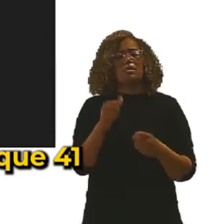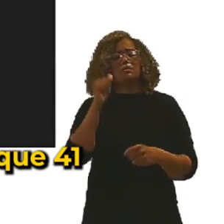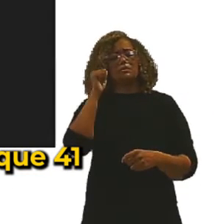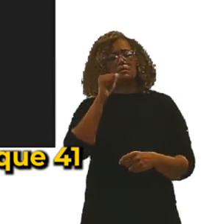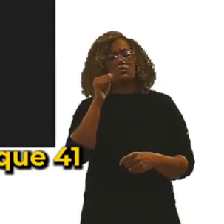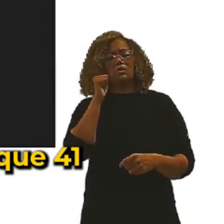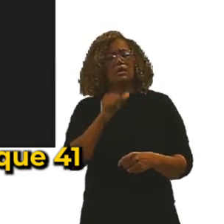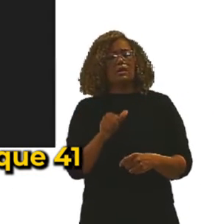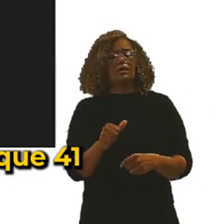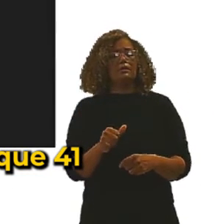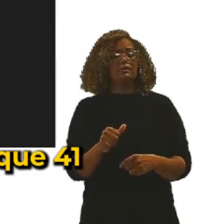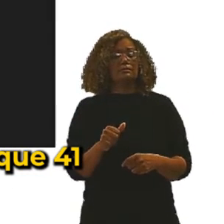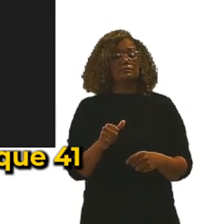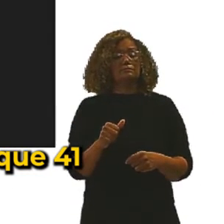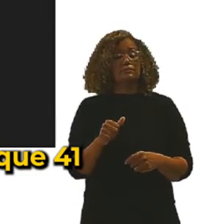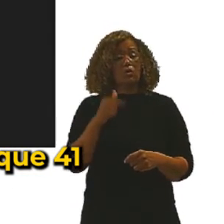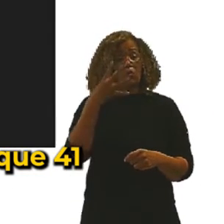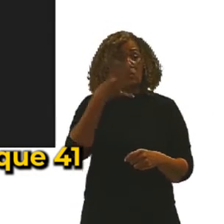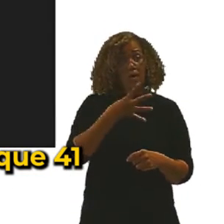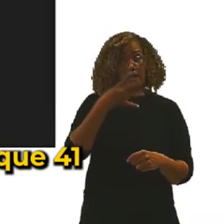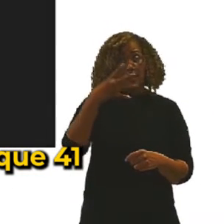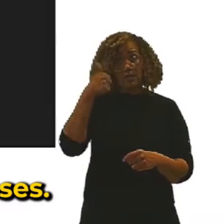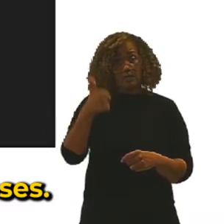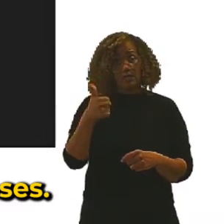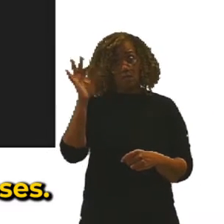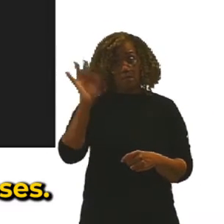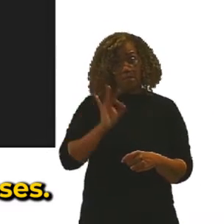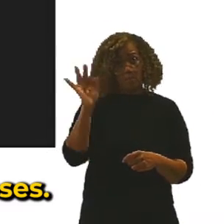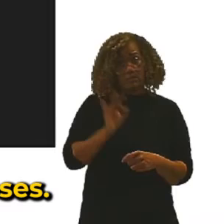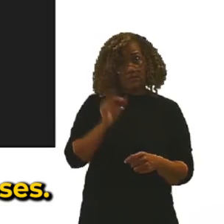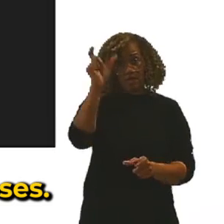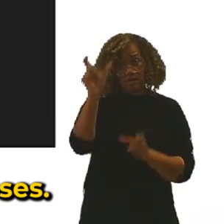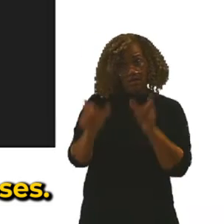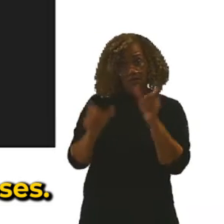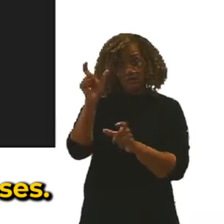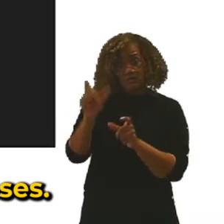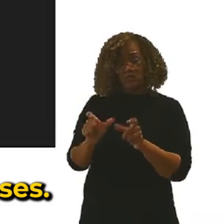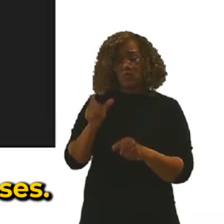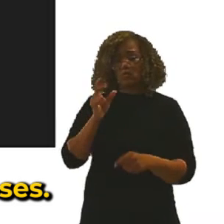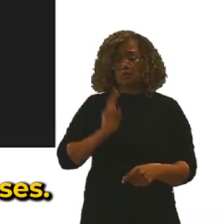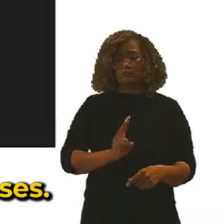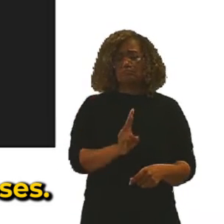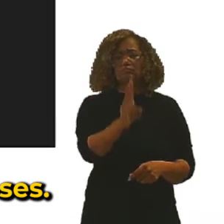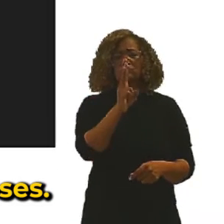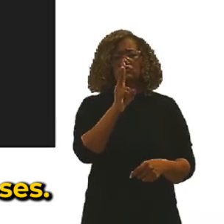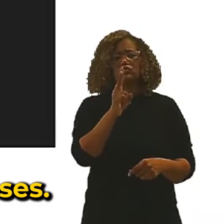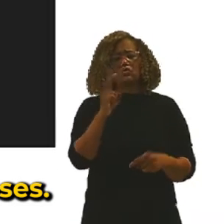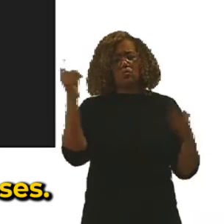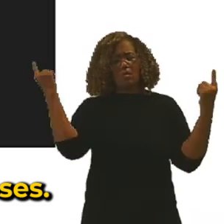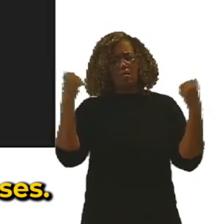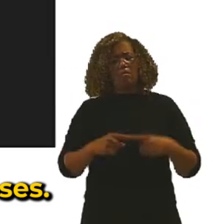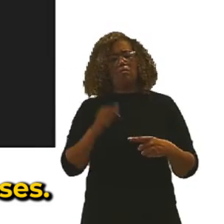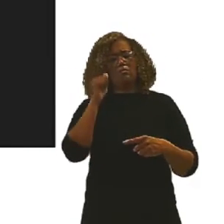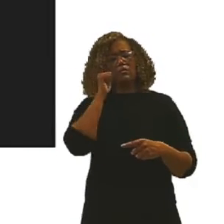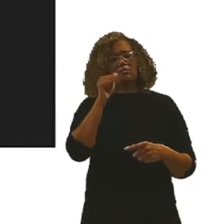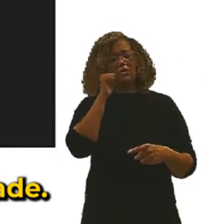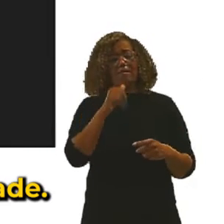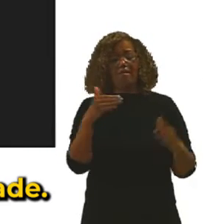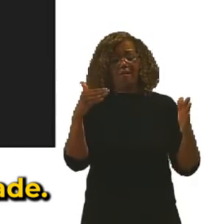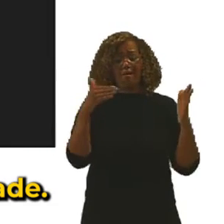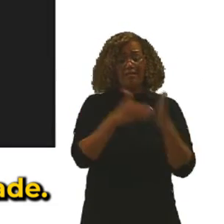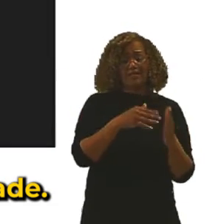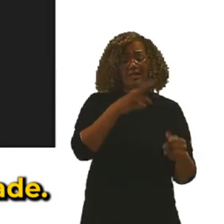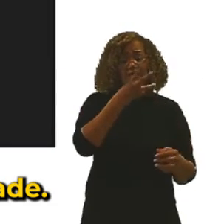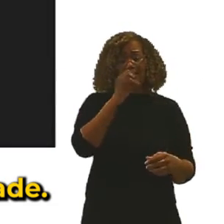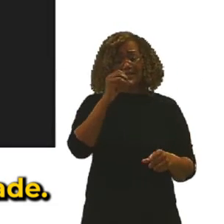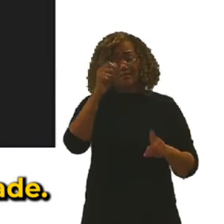de 2009, nos mostra que 41% dos agressores vão praticar violência de novo contra a vítima no período de até 30 meses. Isso